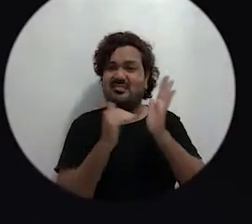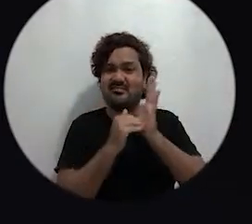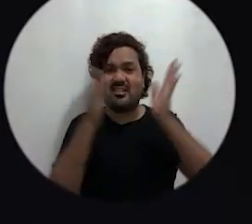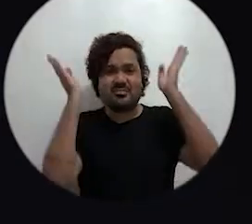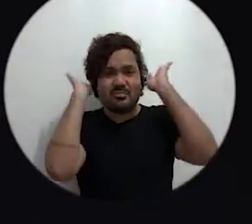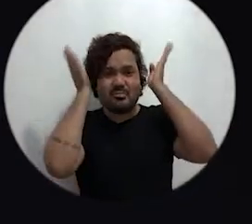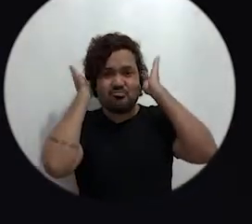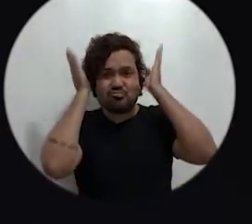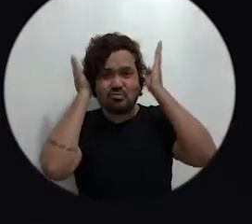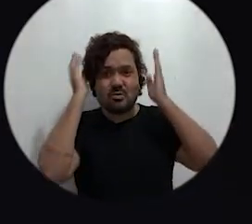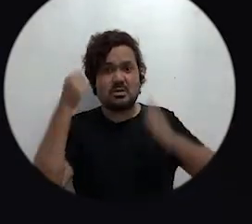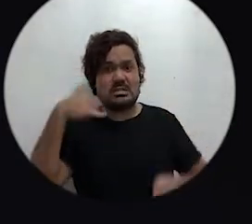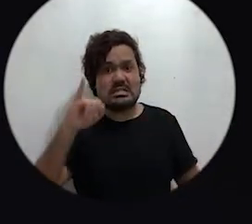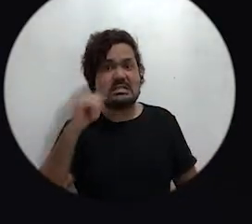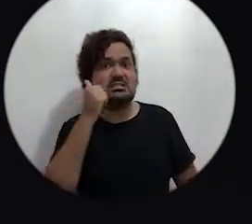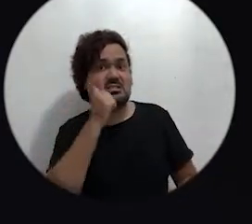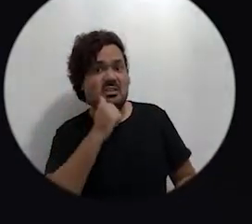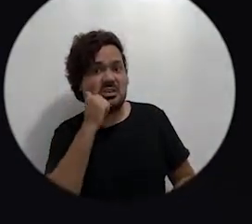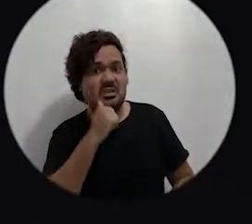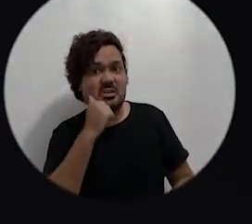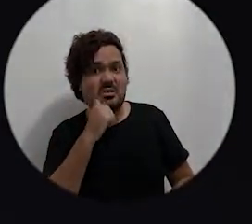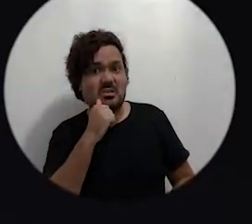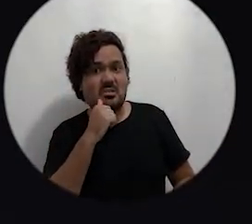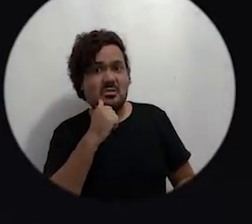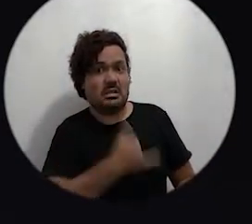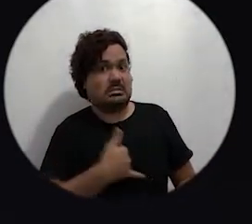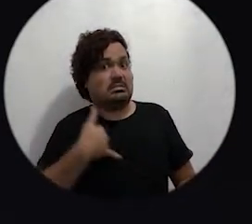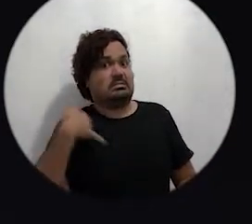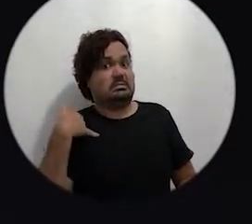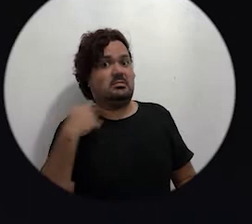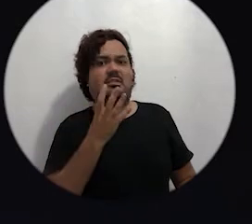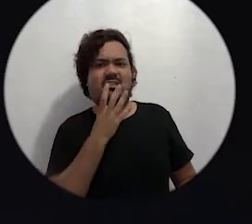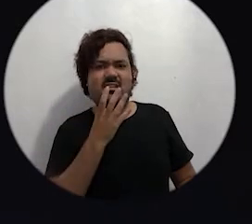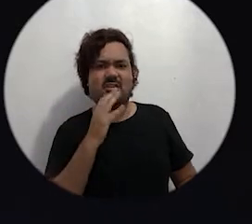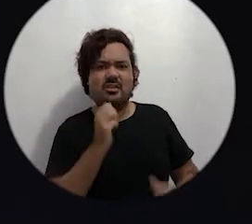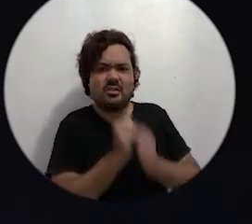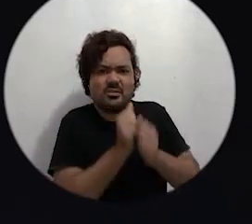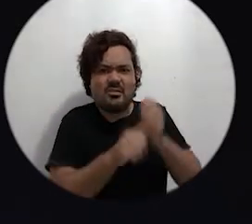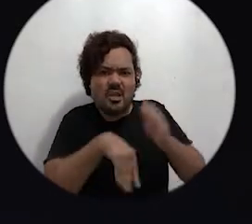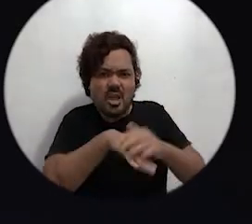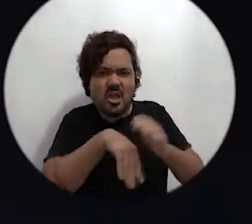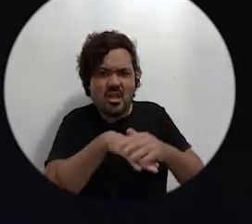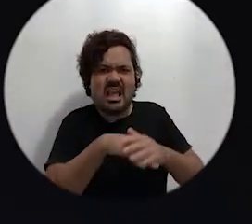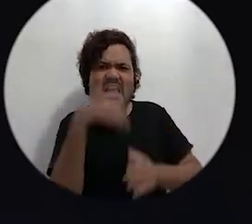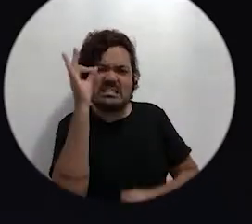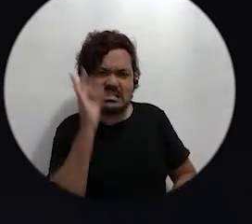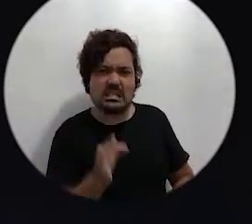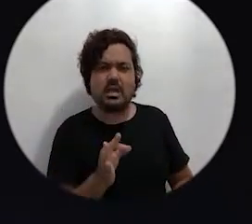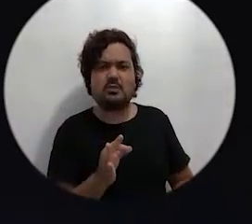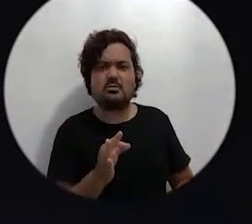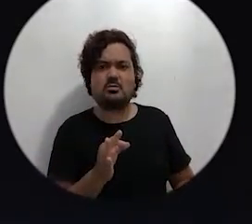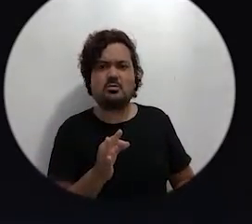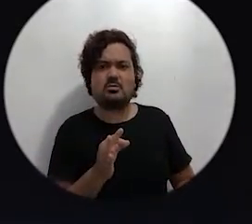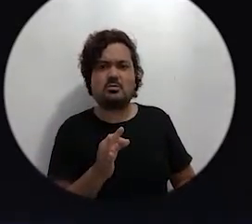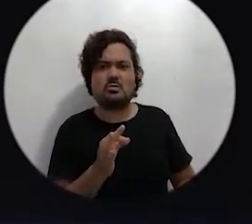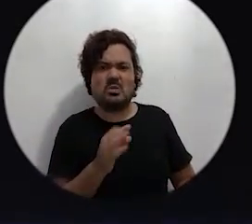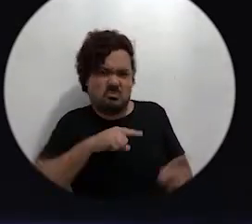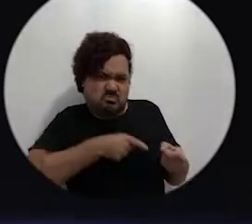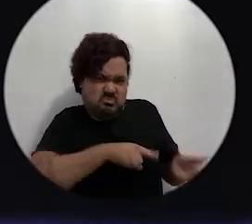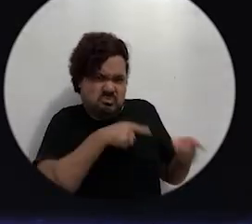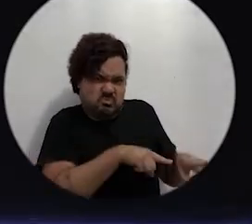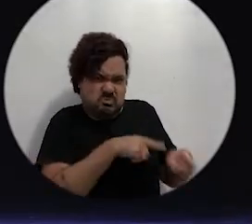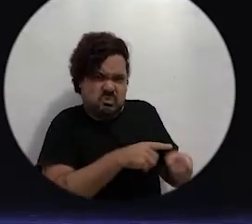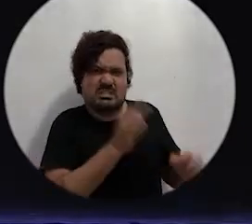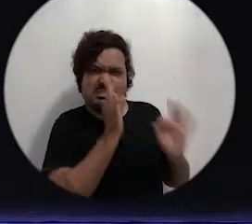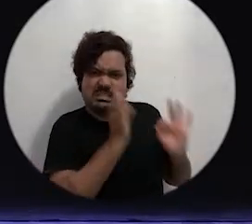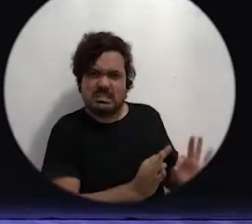de mongol. E se alguma menina ousar falar que quer jogar bola, é certo, vai sofrer bullying na